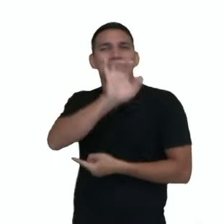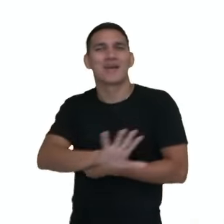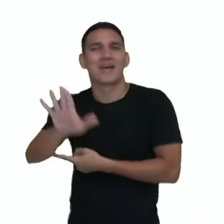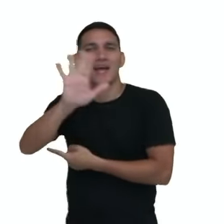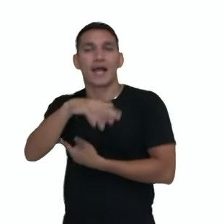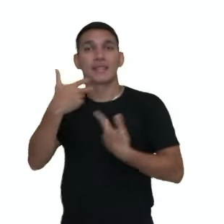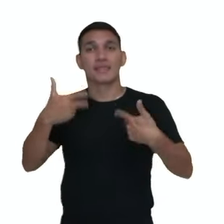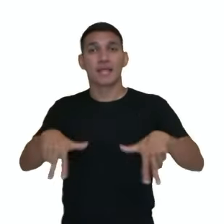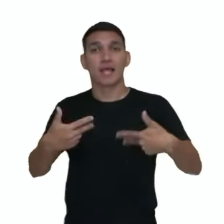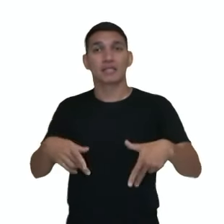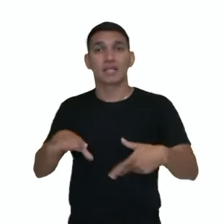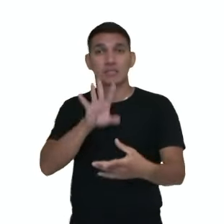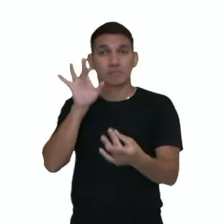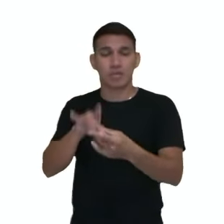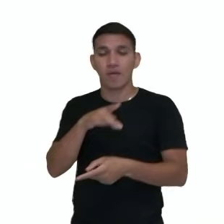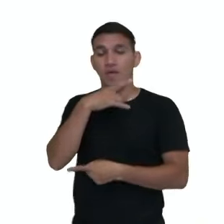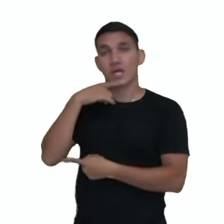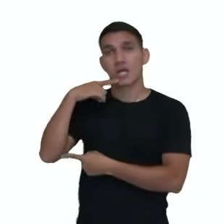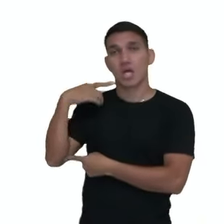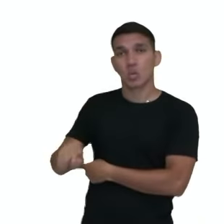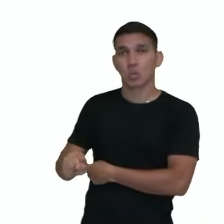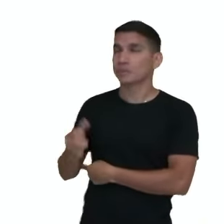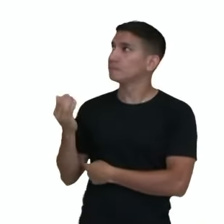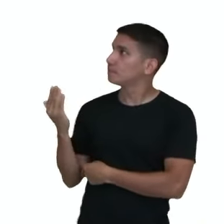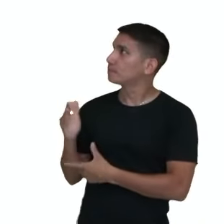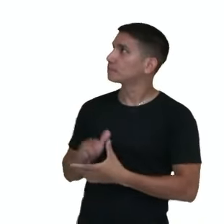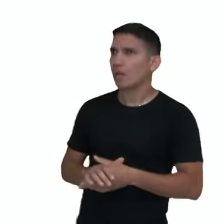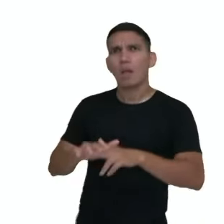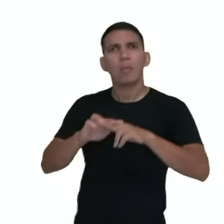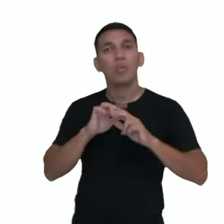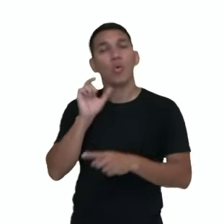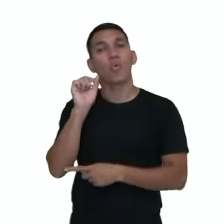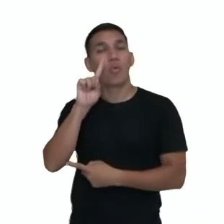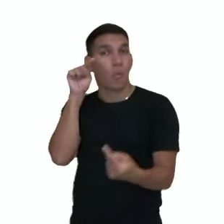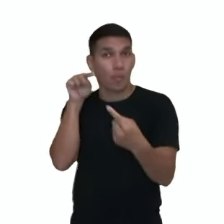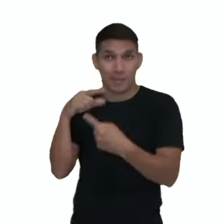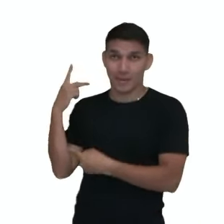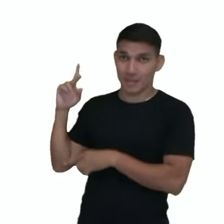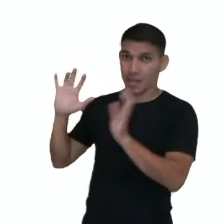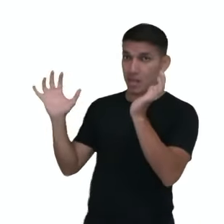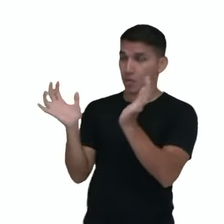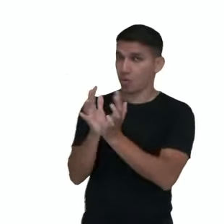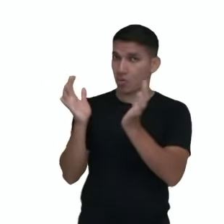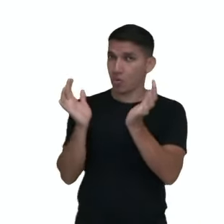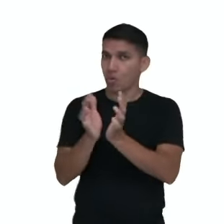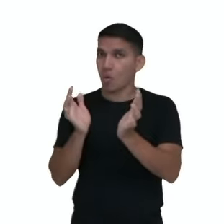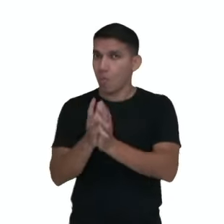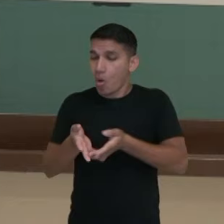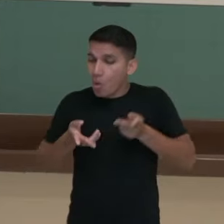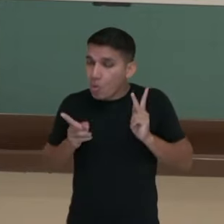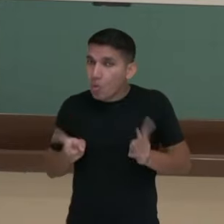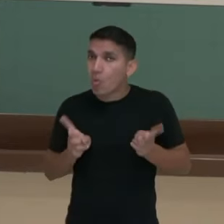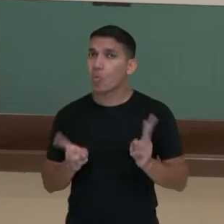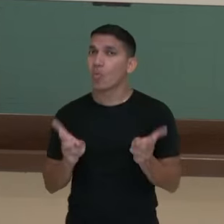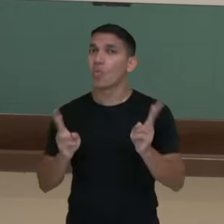uma dança russa, tá? Então, o objetivo daquele grupo é de preservar